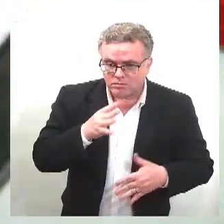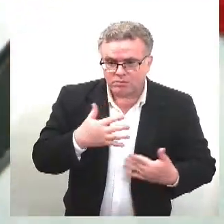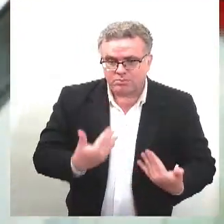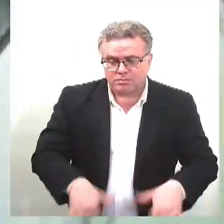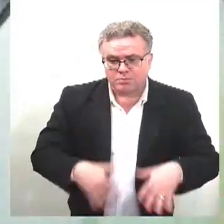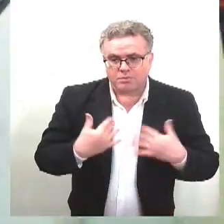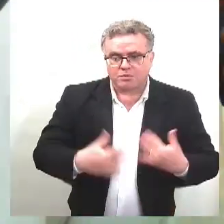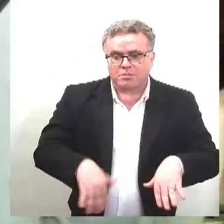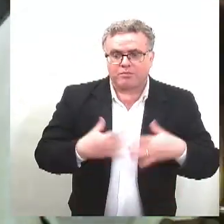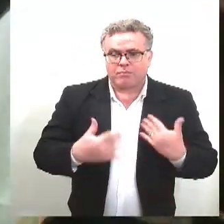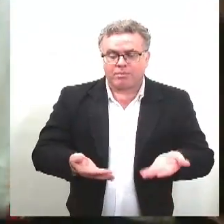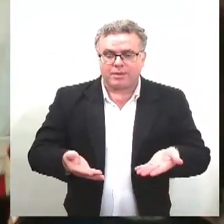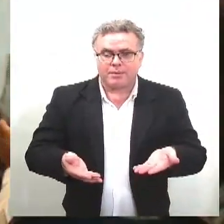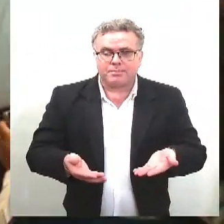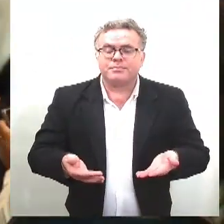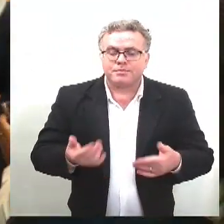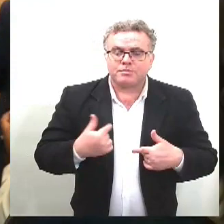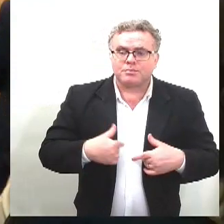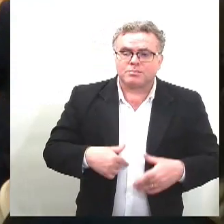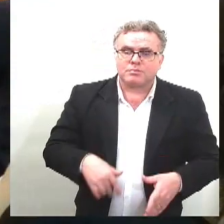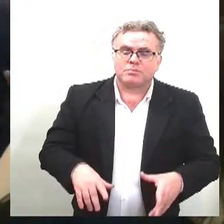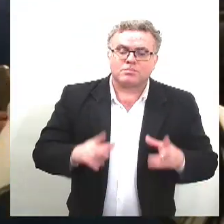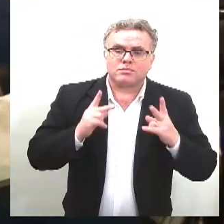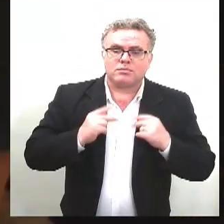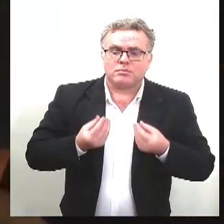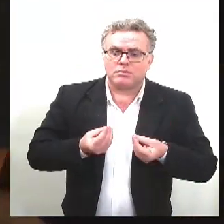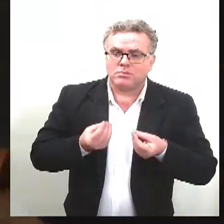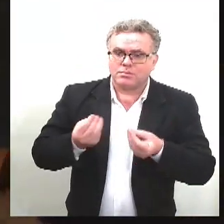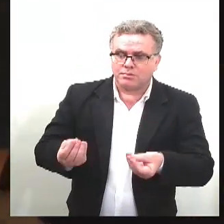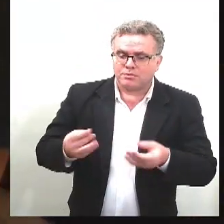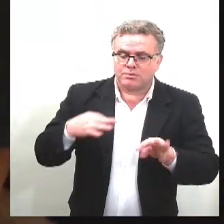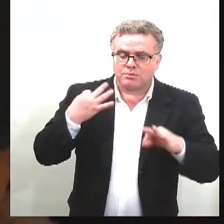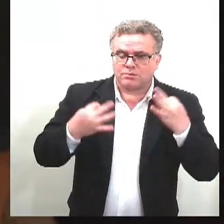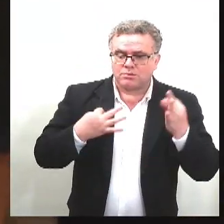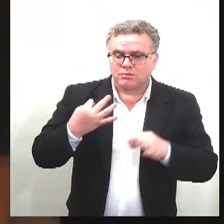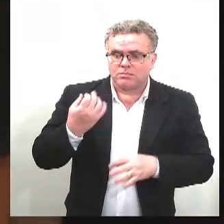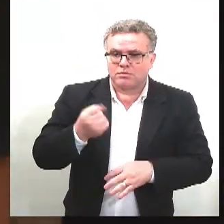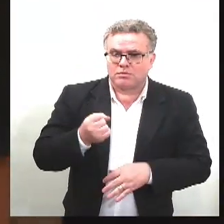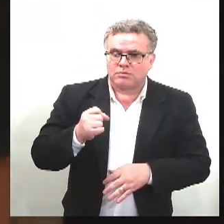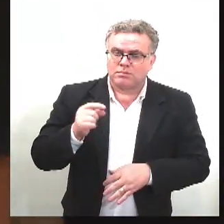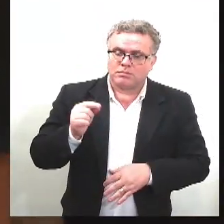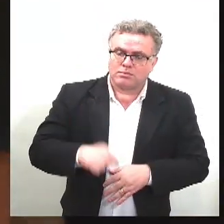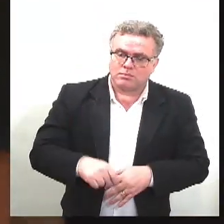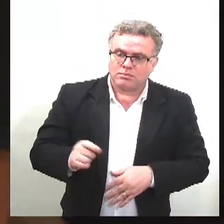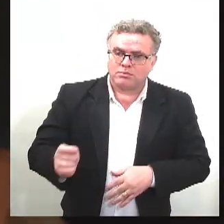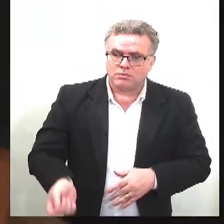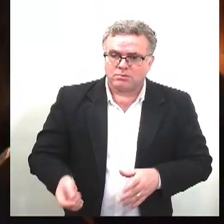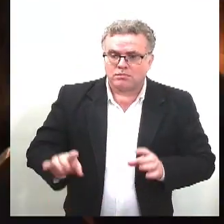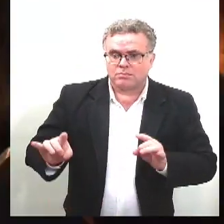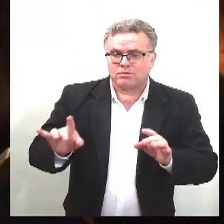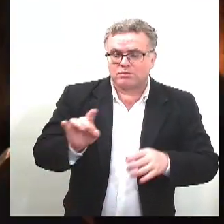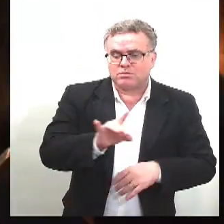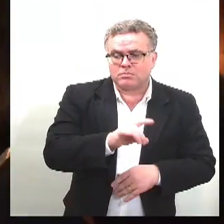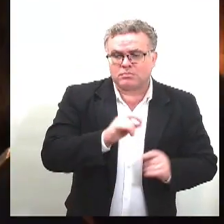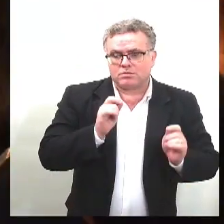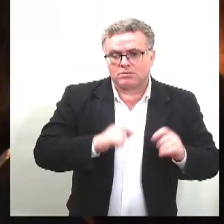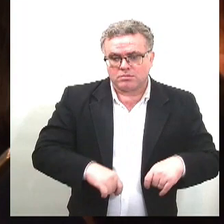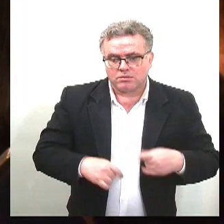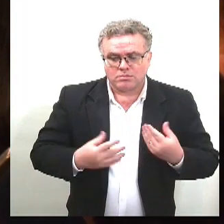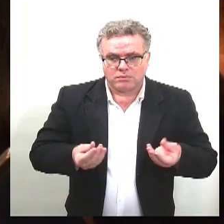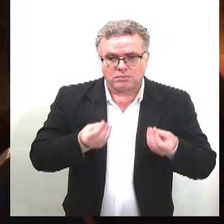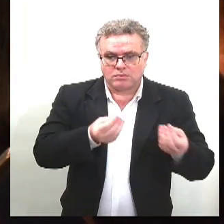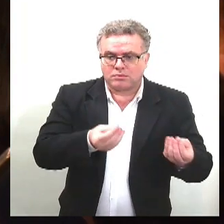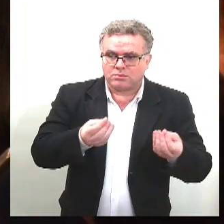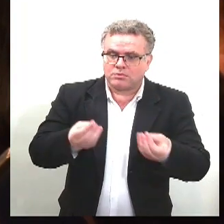entrega da Comenda do Mérito ao Turismo de Sergipe, homenageando ilustres figuras cujas ações têm sido